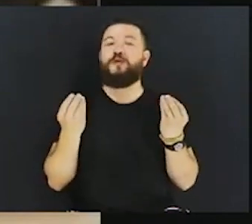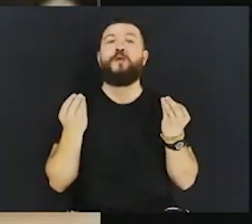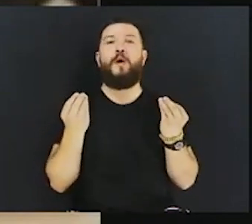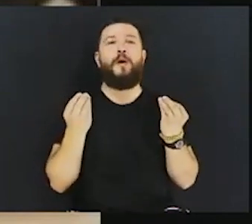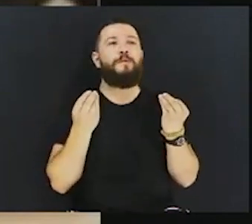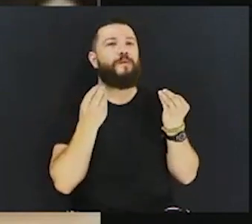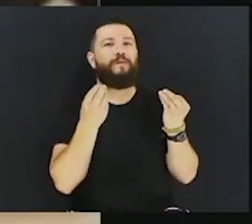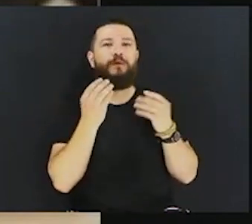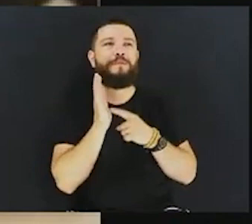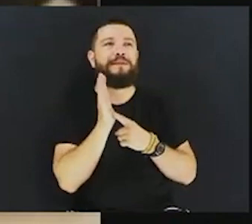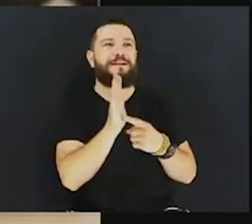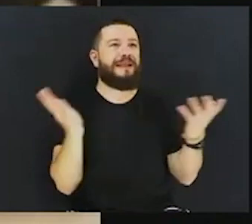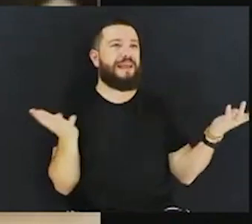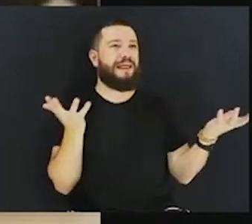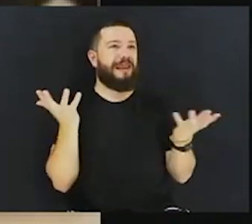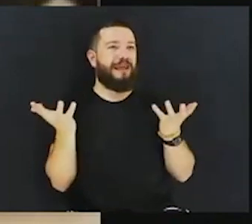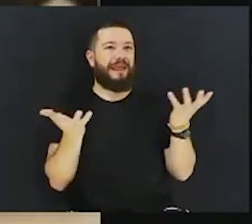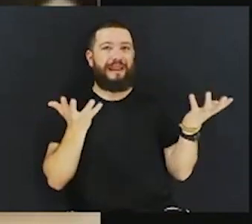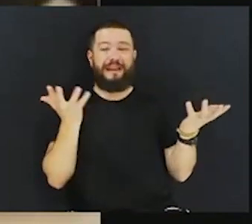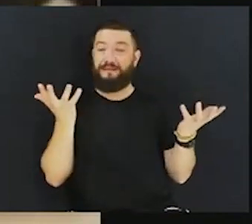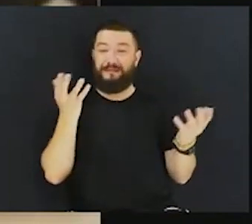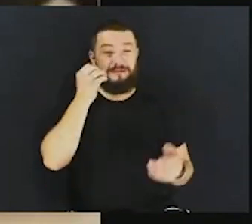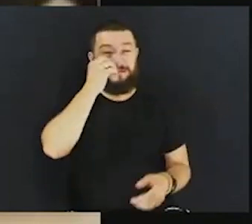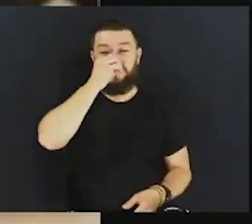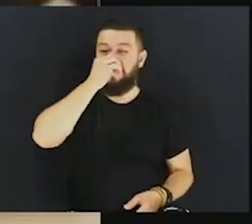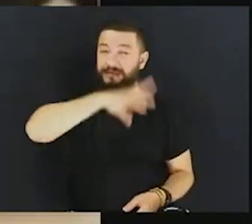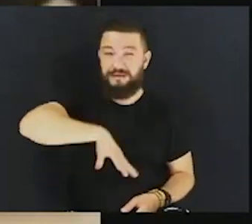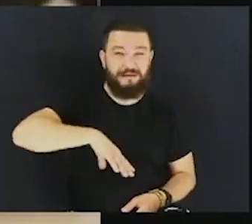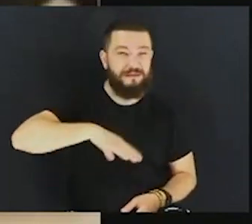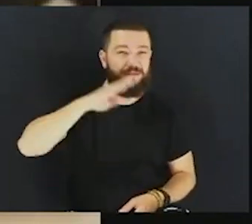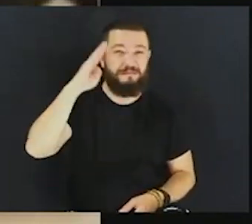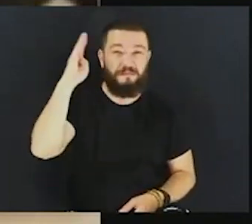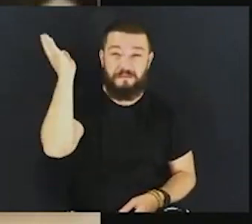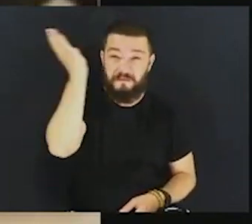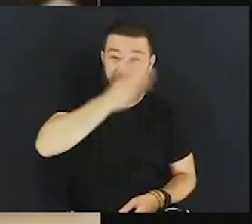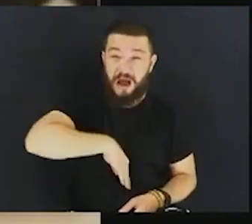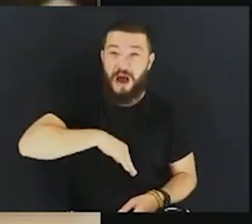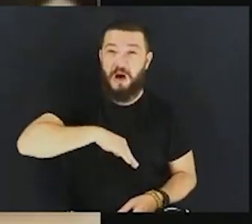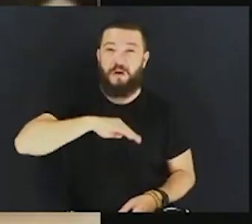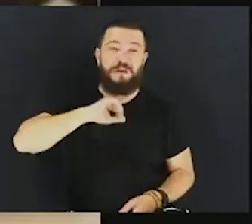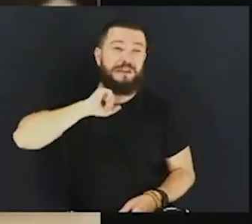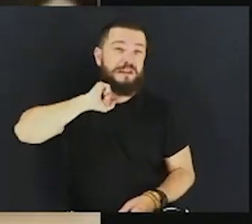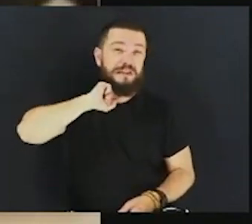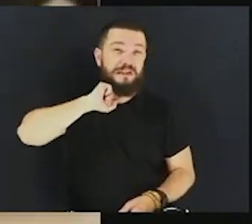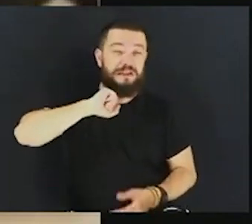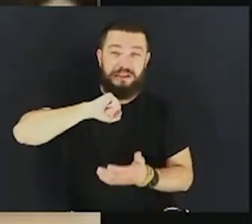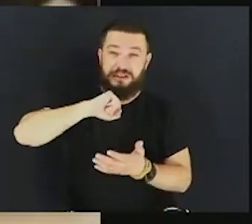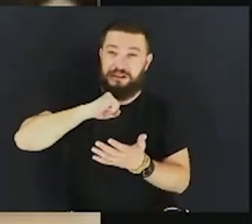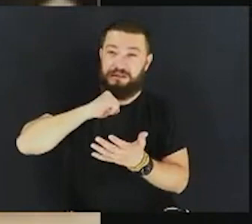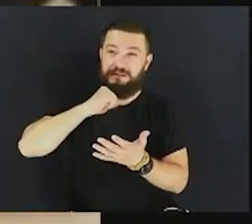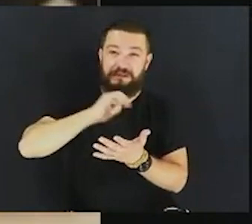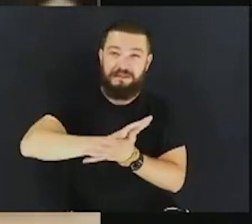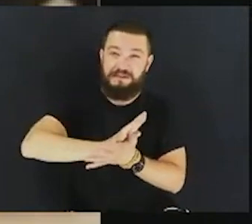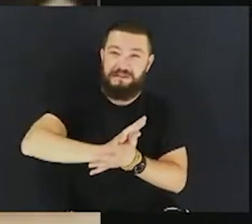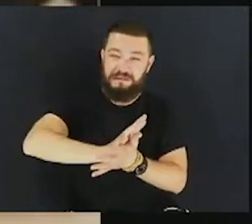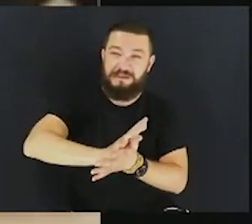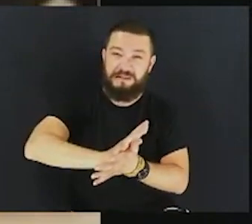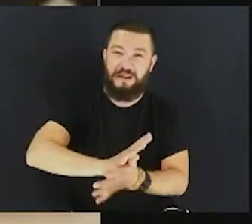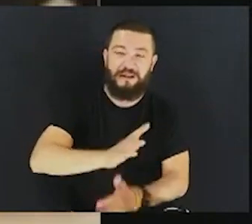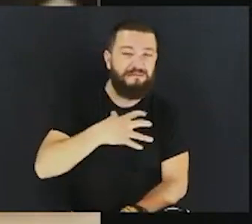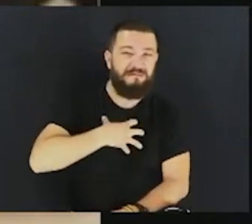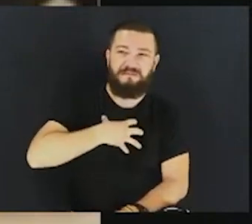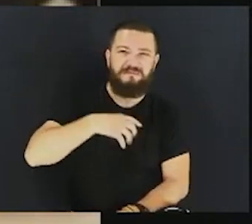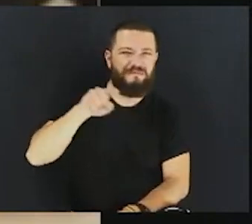isso é selvagem, isso é perverso. Porque nós temos lá o futuro da saúde. Esses estudantes não podem se